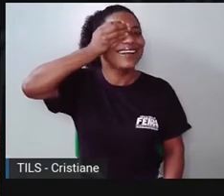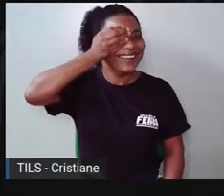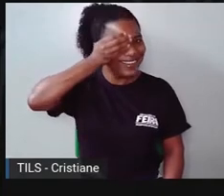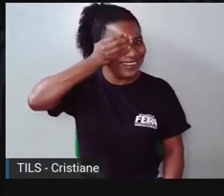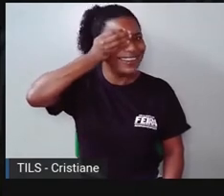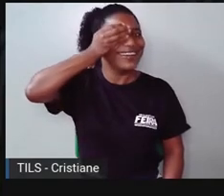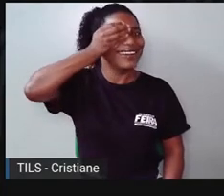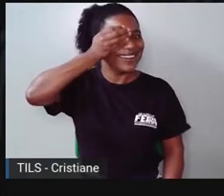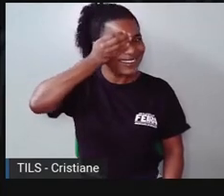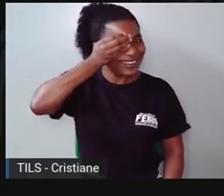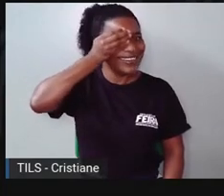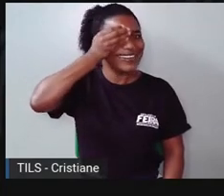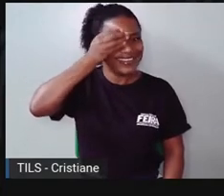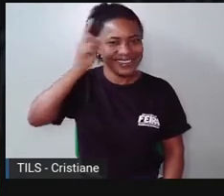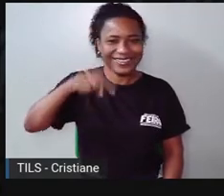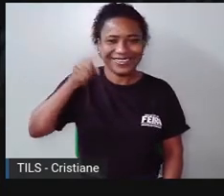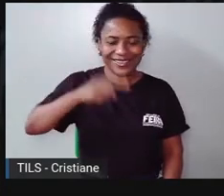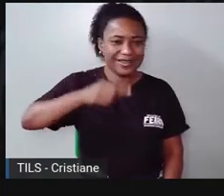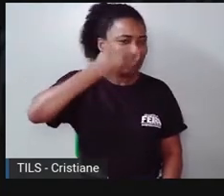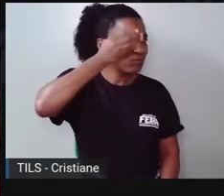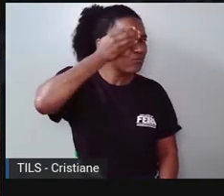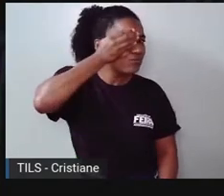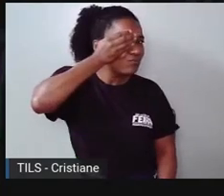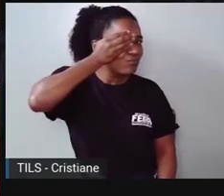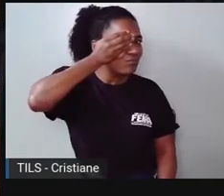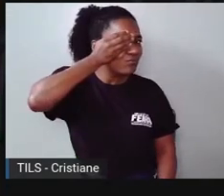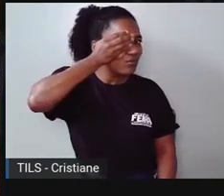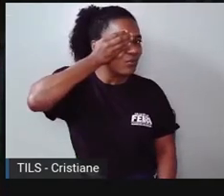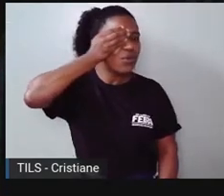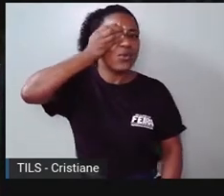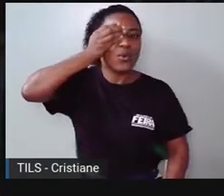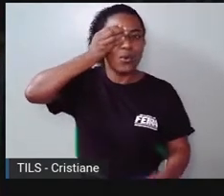Pirata. Como é a risada do pirata?